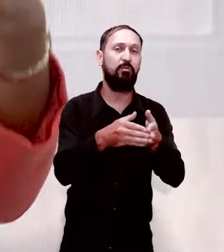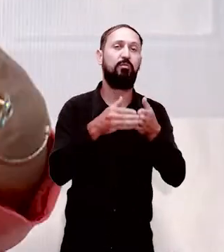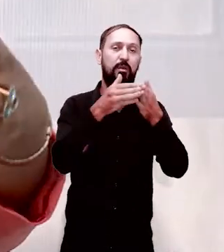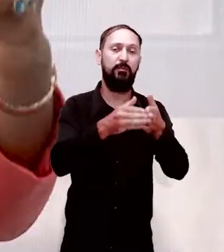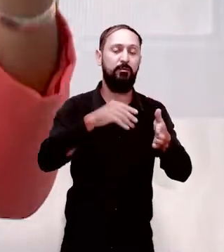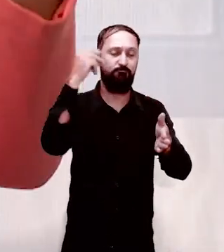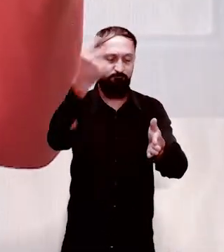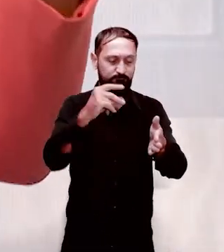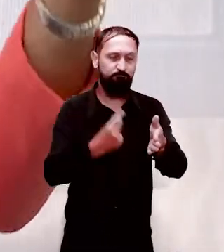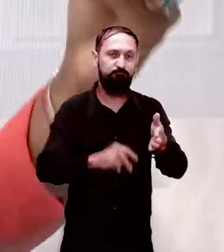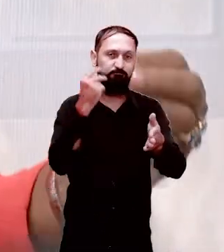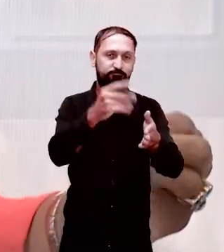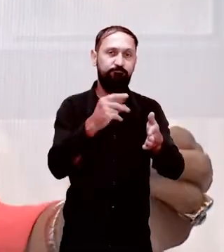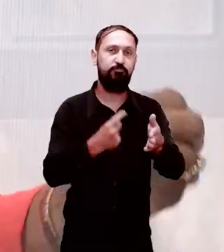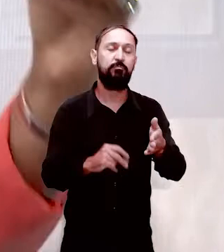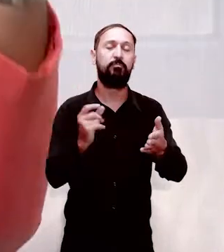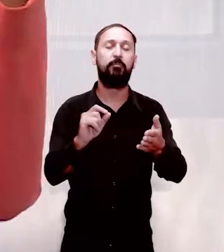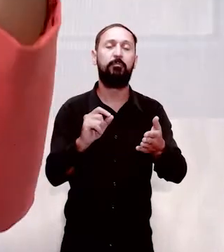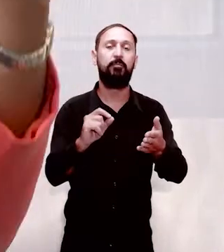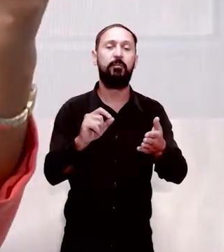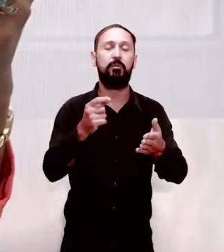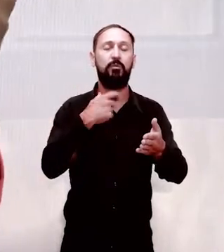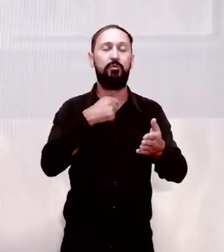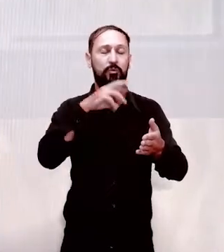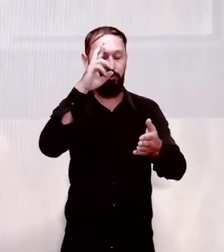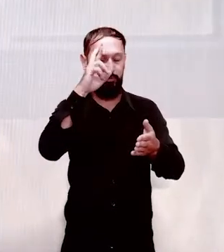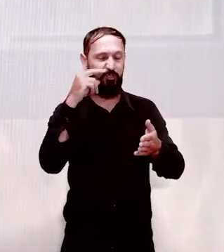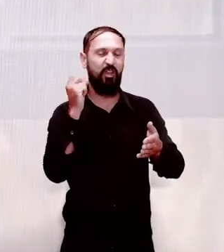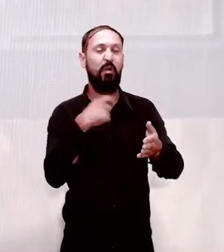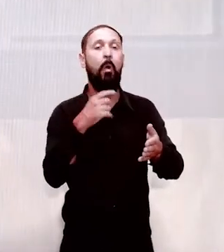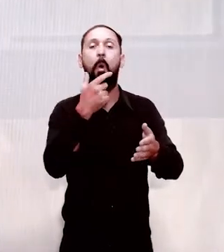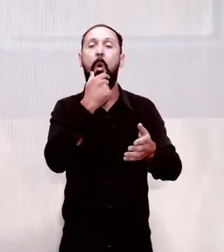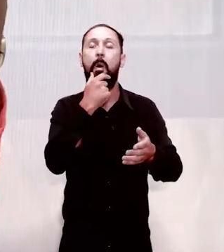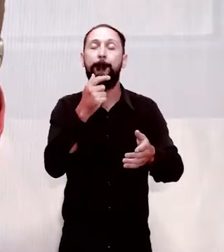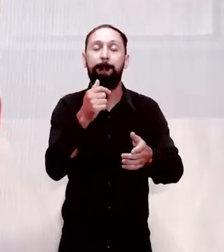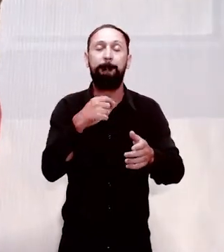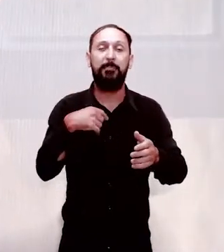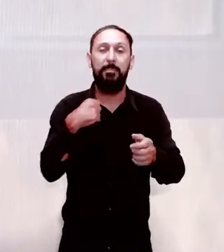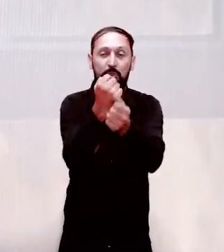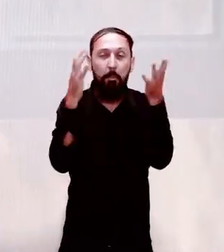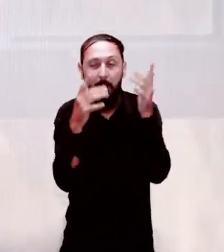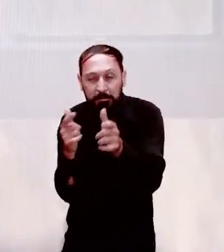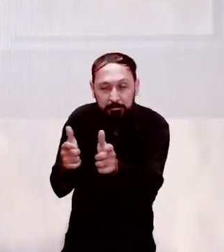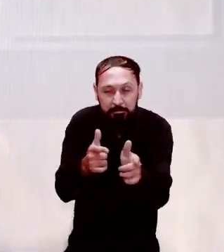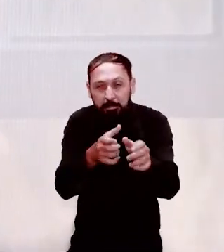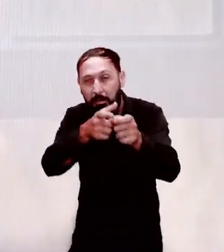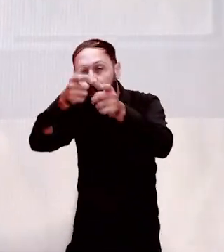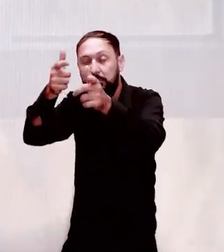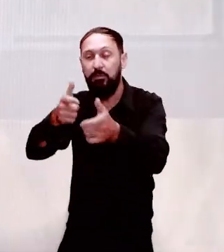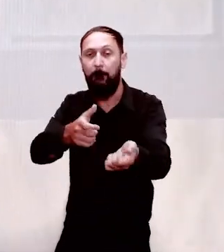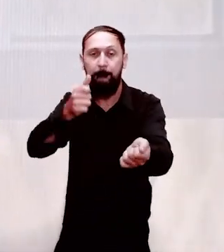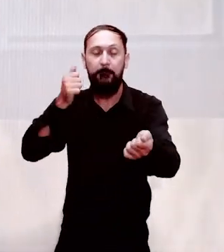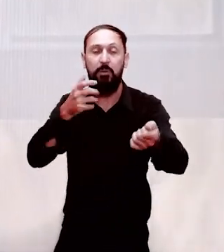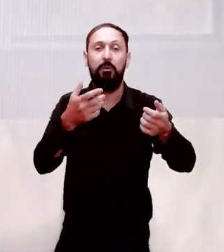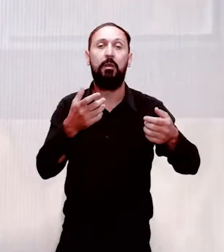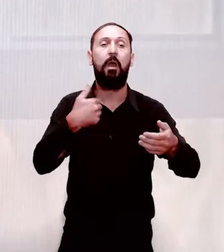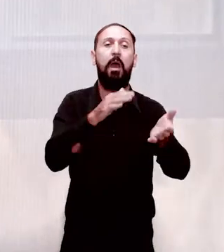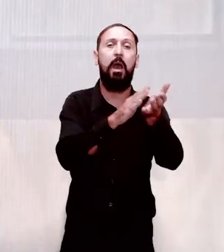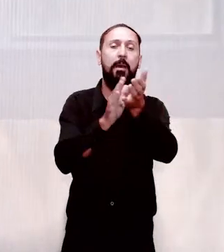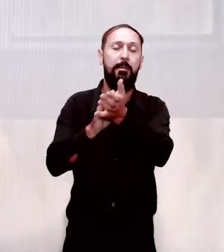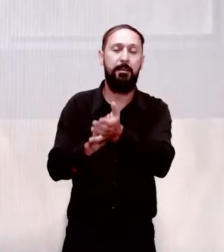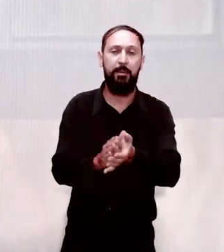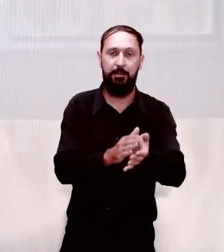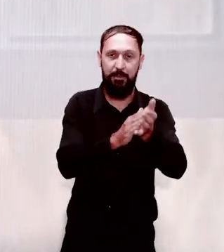nos navios negreiros e apanhando, né, dos feitores ou sendo caçado pelos capitães do mato. Para nós, a princesa